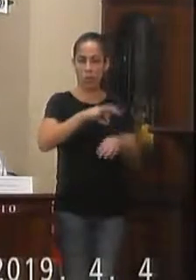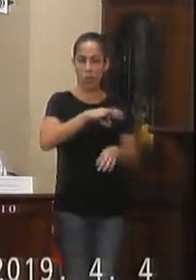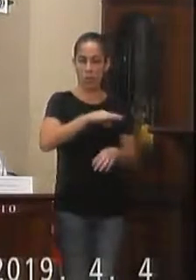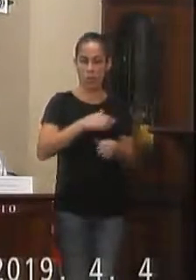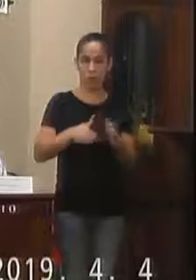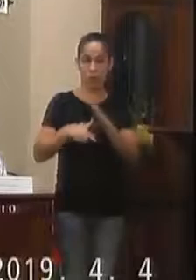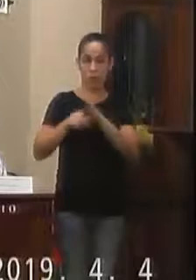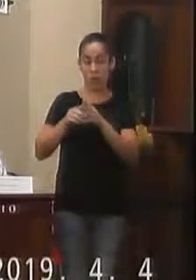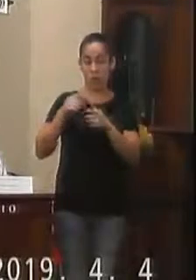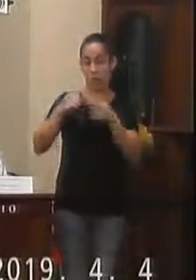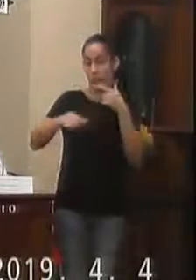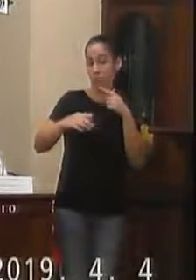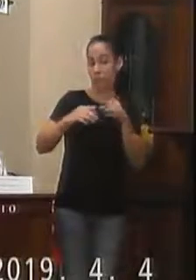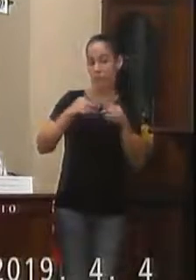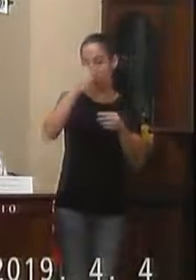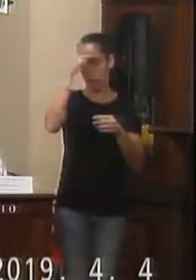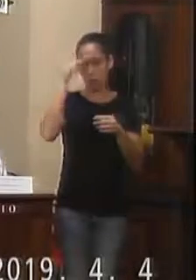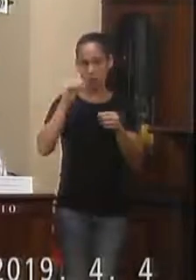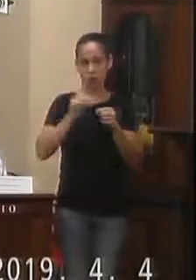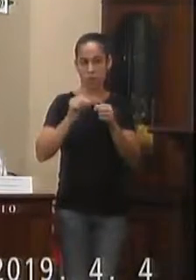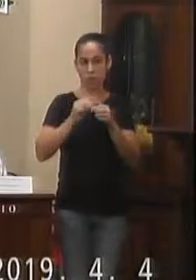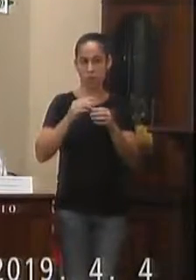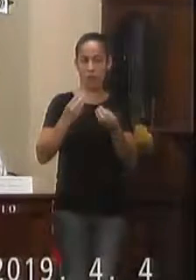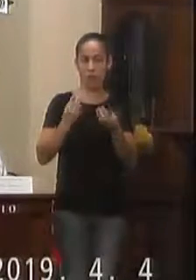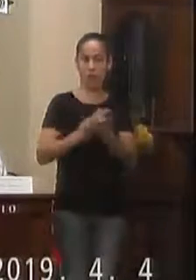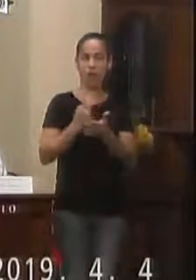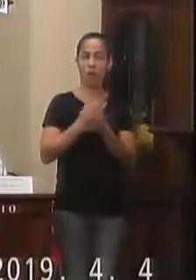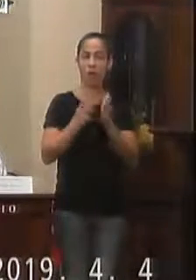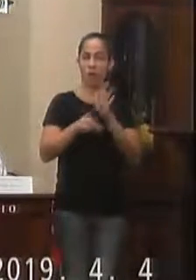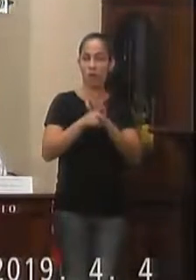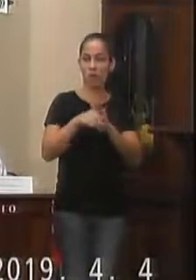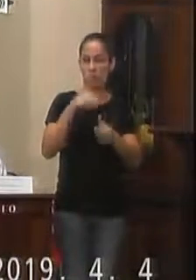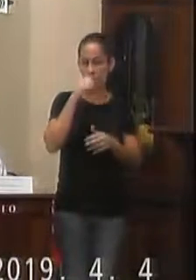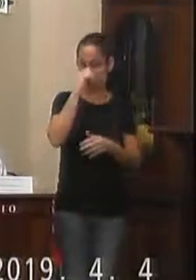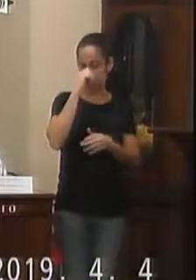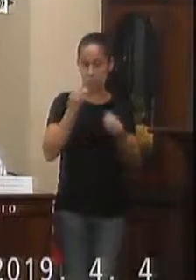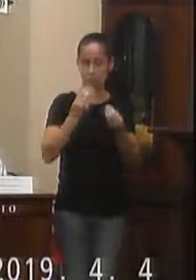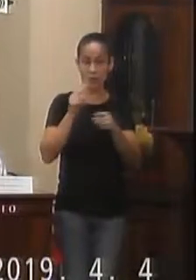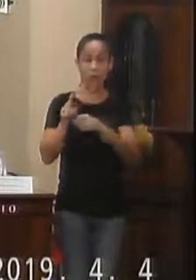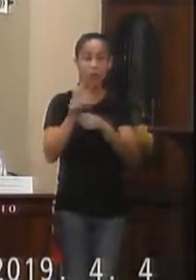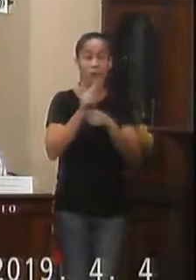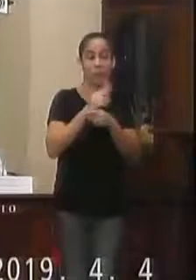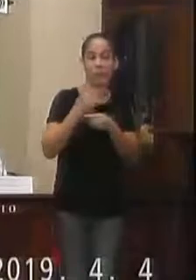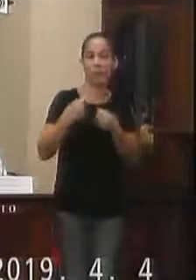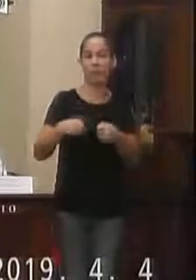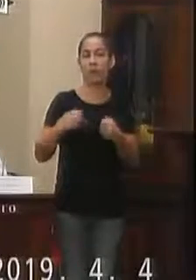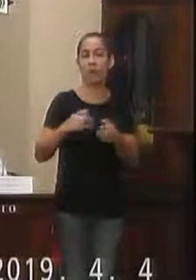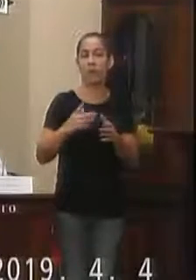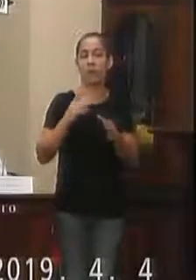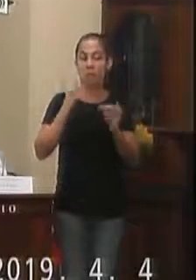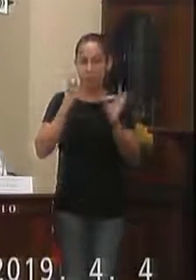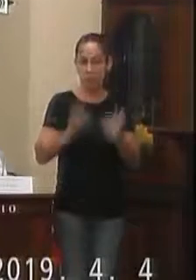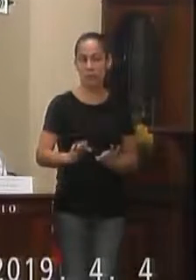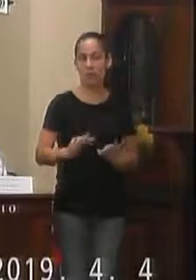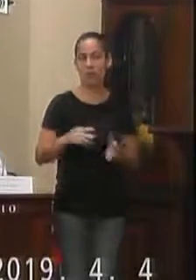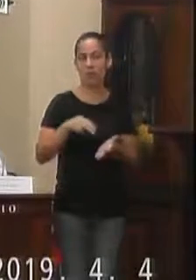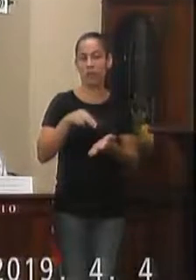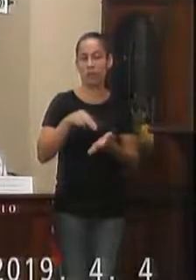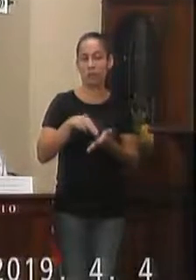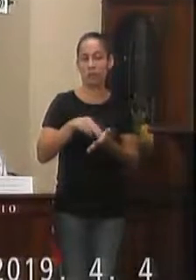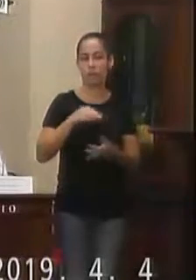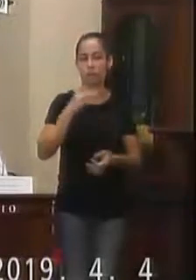prevenir e coibir diretamente aqueles que insistem em burlar as leis e o fisco, abordando e fiscalizando os veículos de forma mais pontual e concentrada em